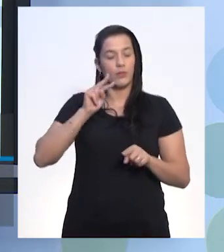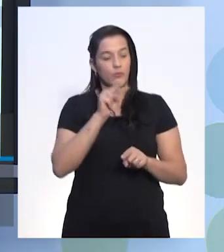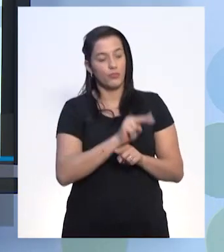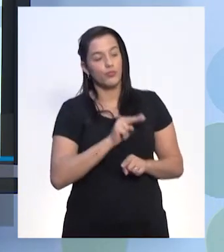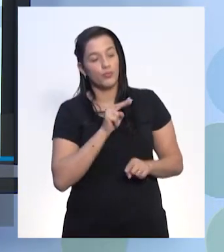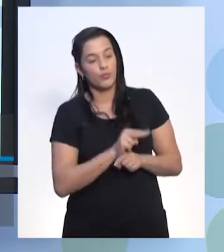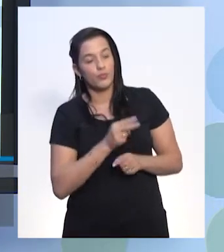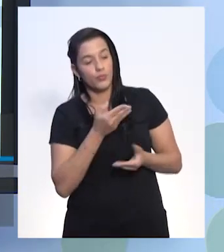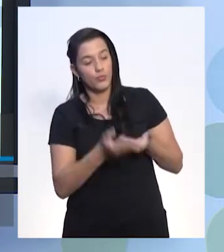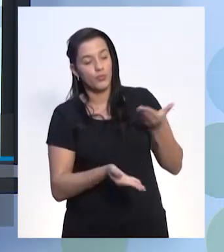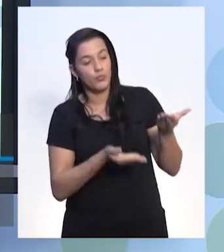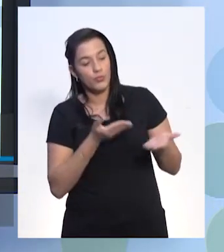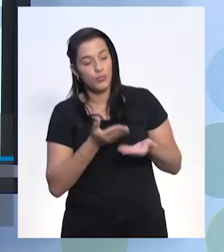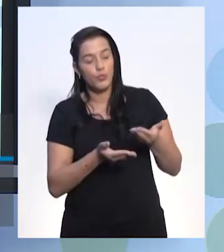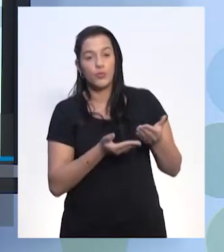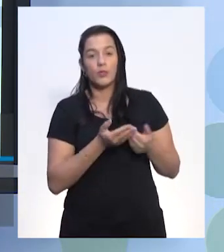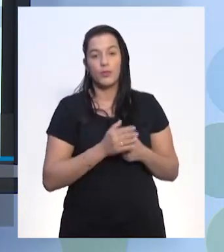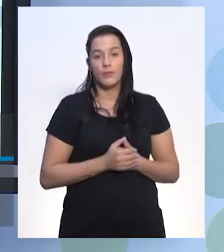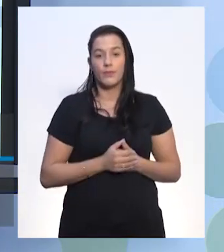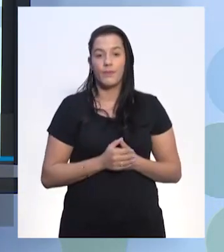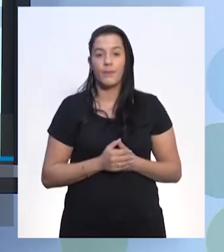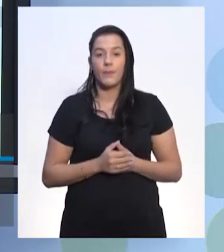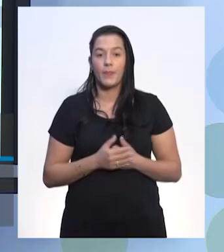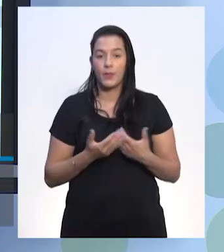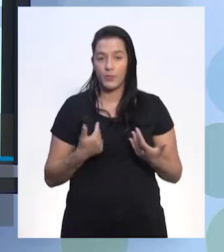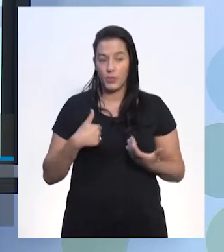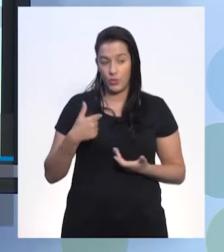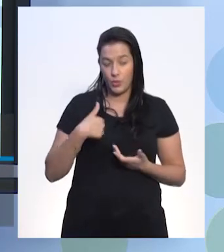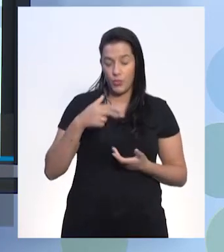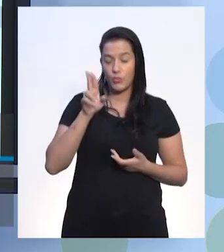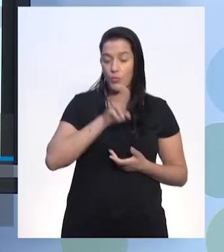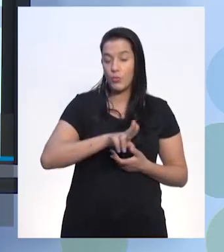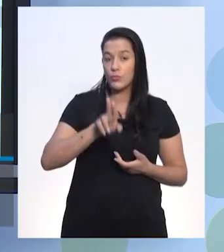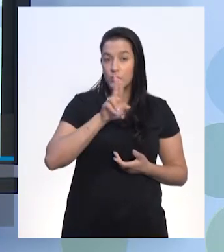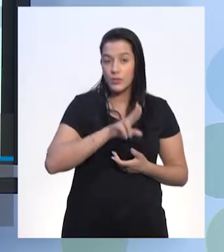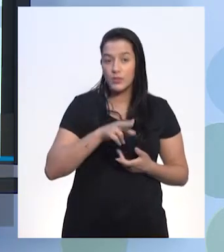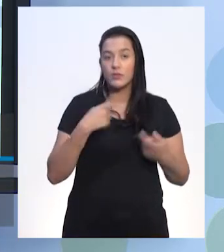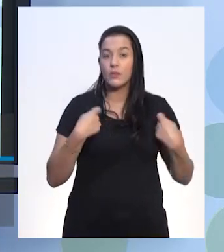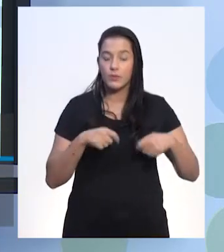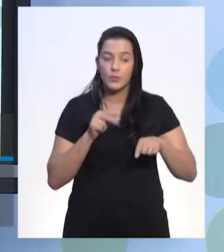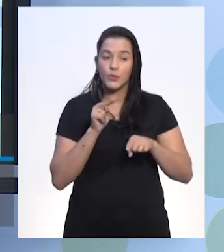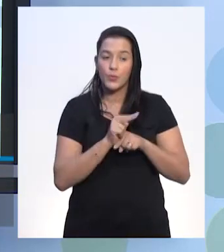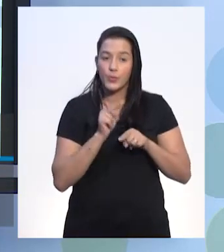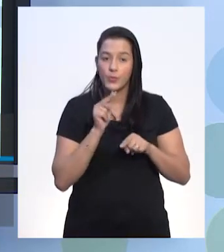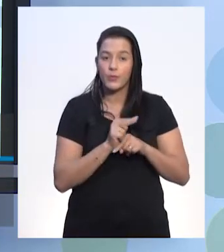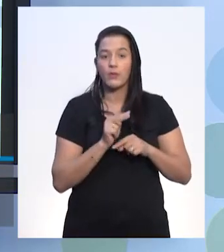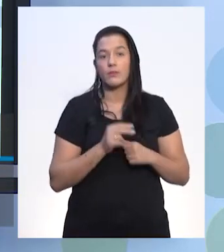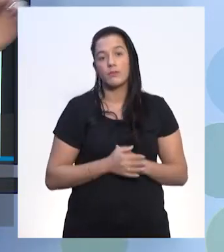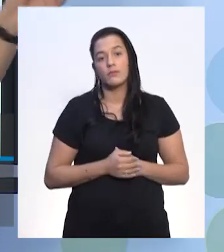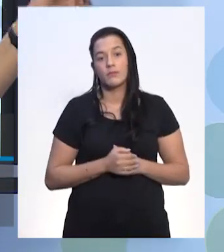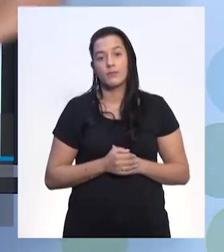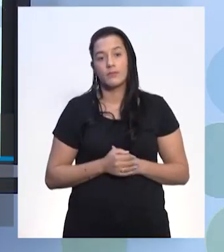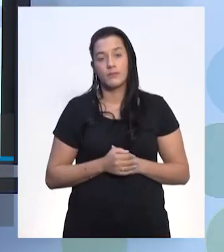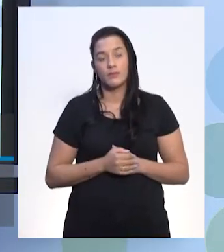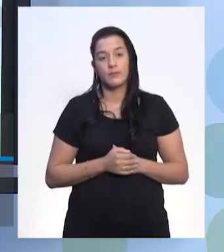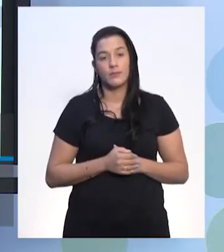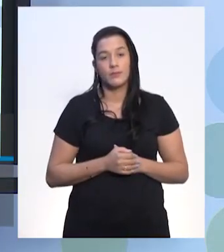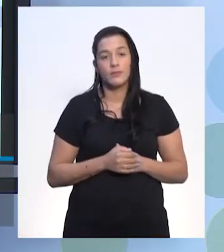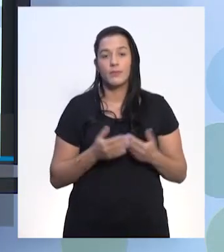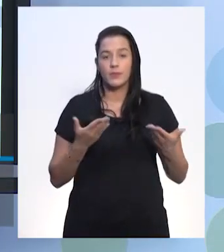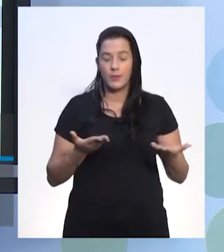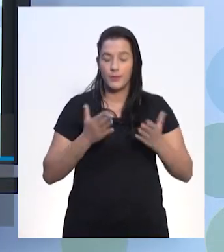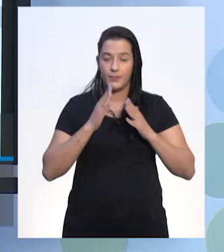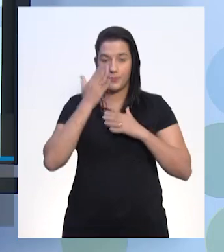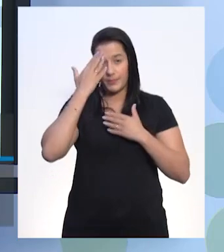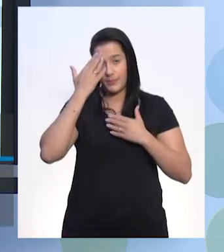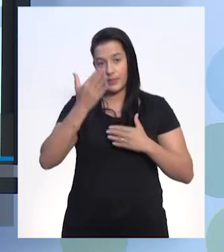público chegar ali e tomar conta. Nós, enquanto usuários, nós temos que tomar cuidado, nós temos que conservar o lugar, não é? Então, muito